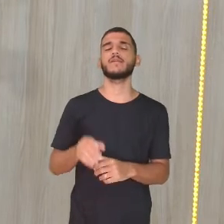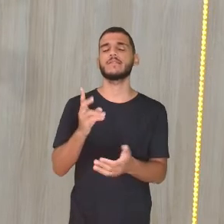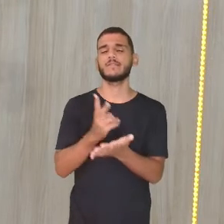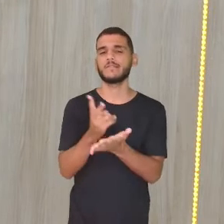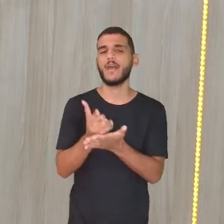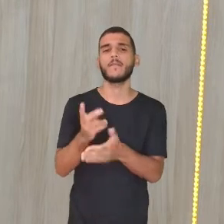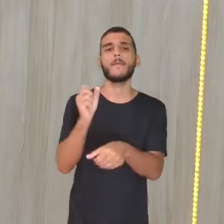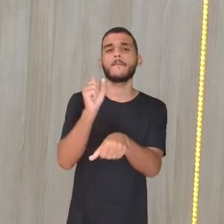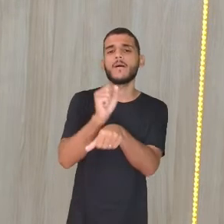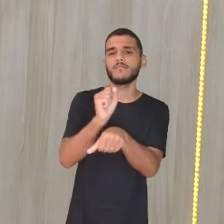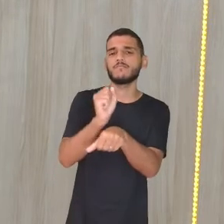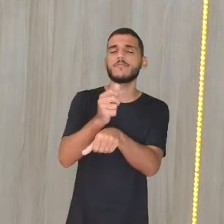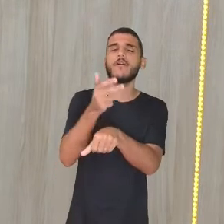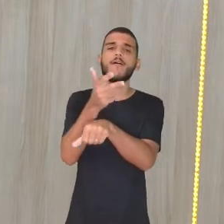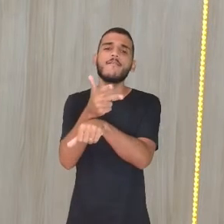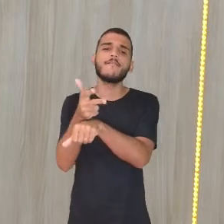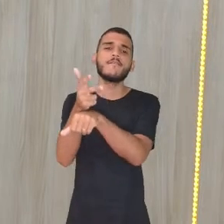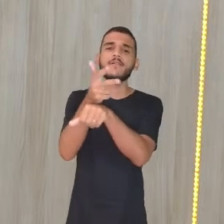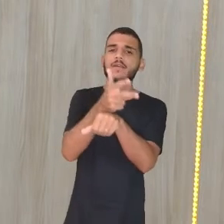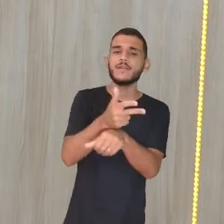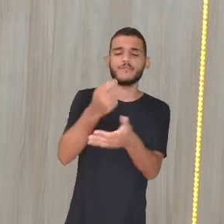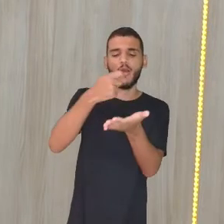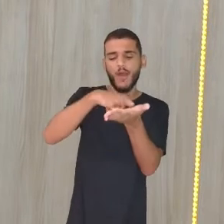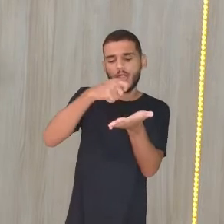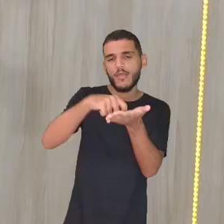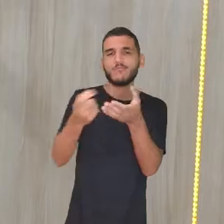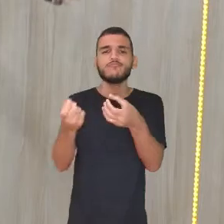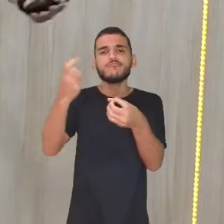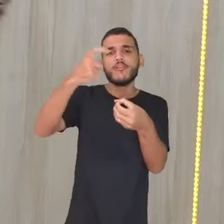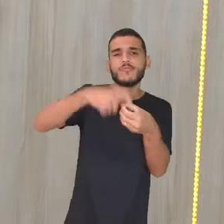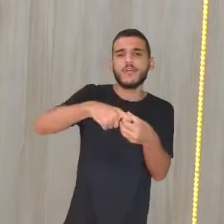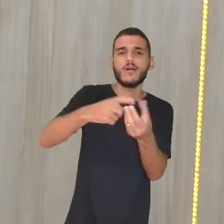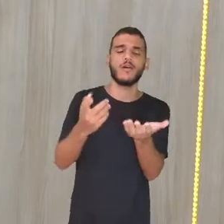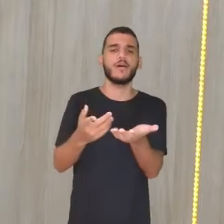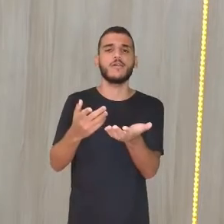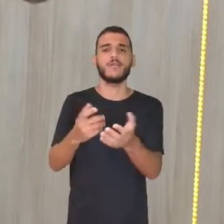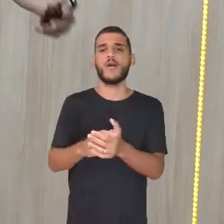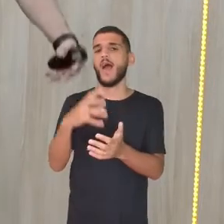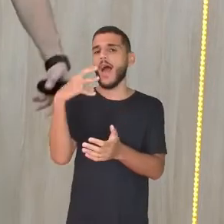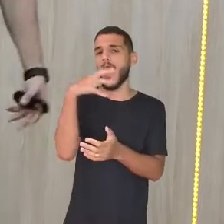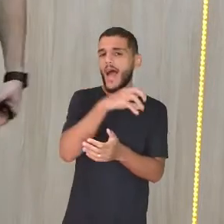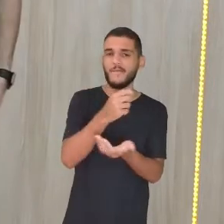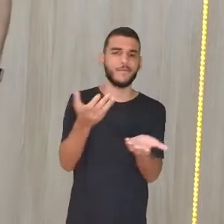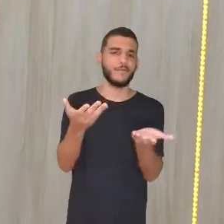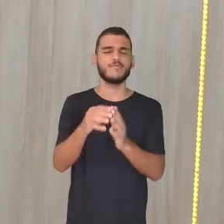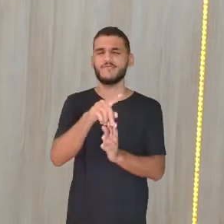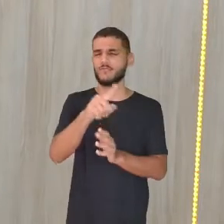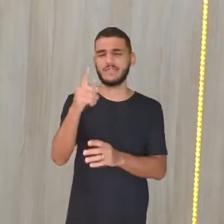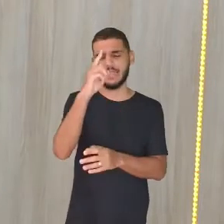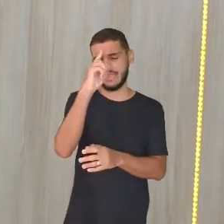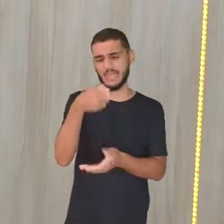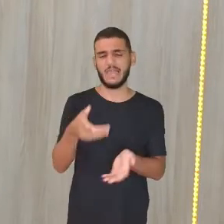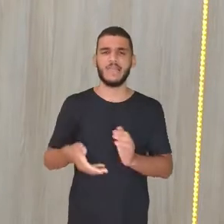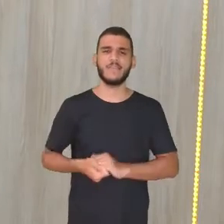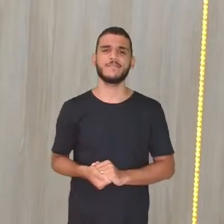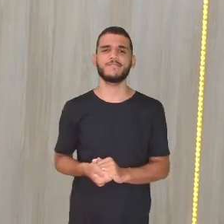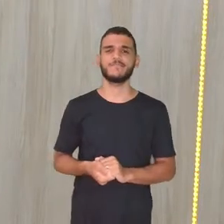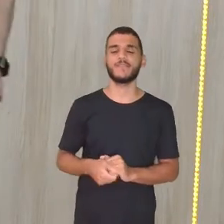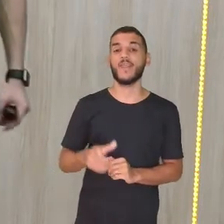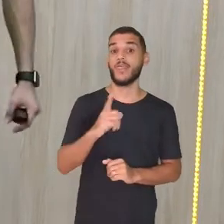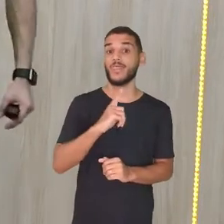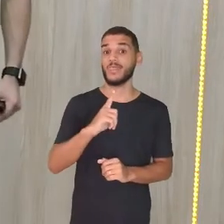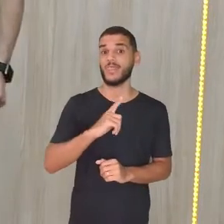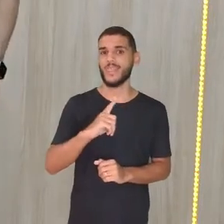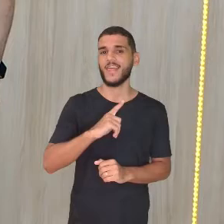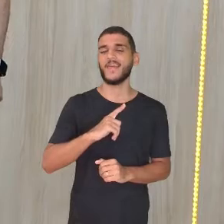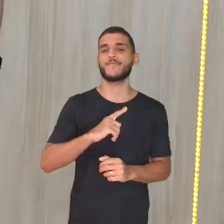Ricardinho. Pausando, anotando, voltando, acelerando, certo? Tem uma playlist lá do 7º